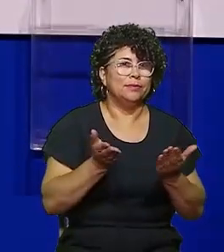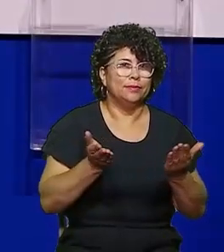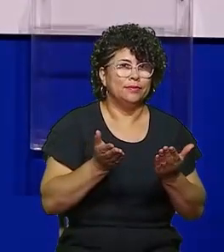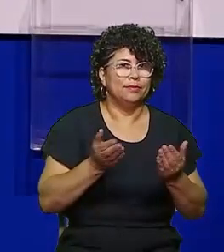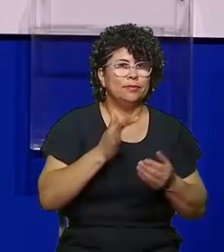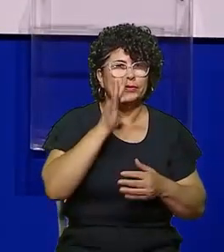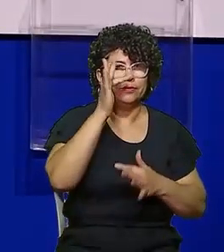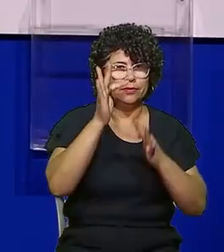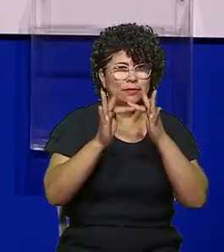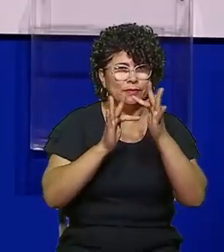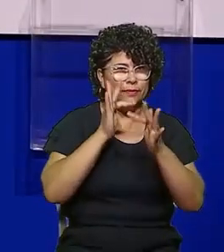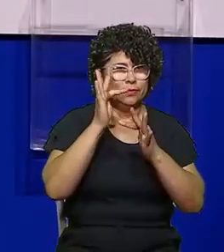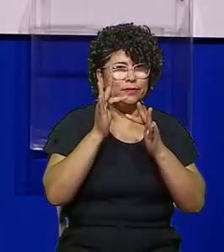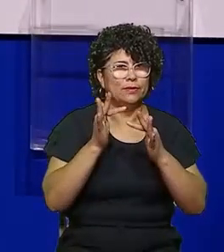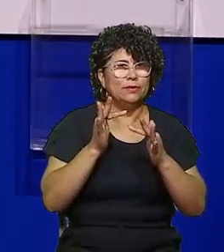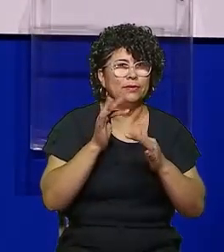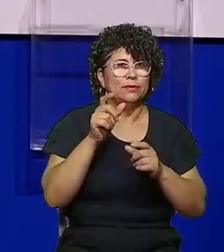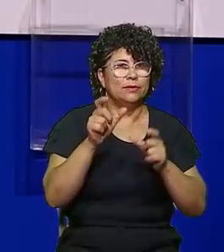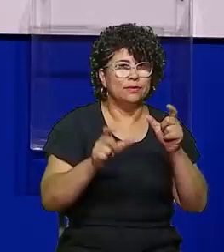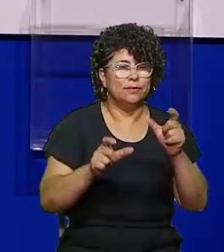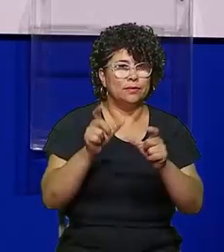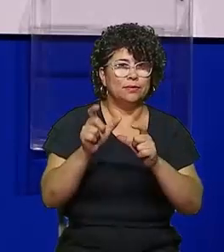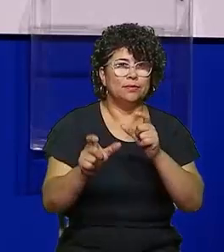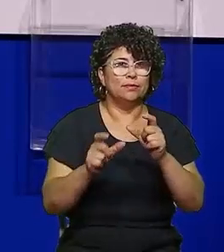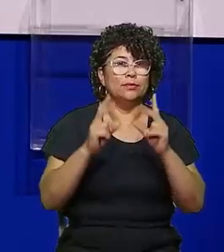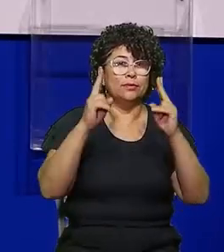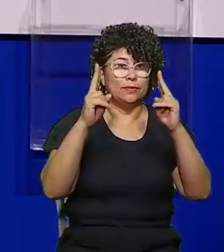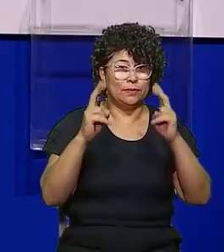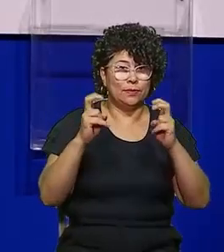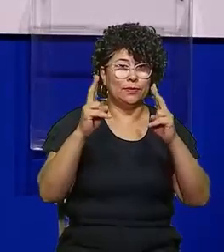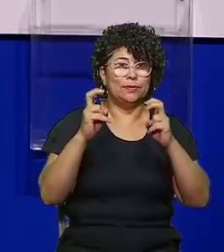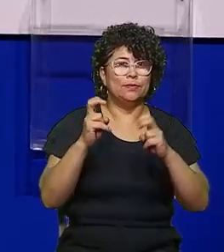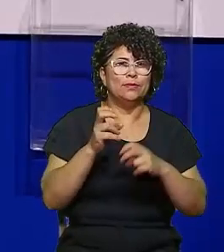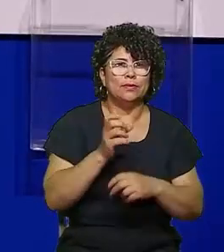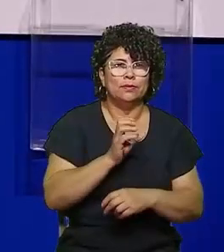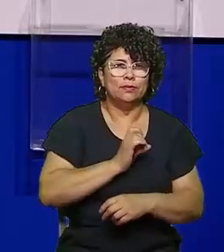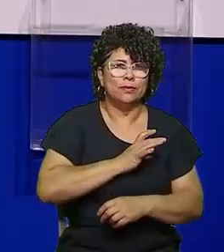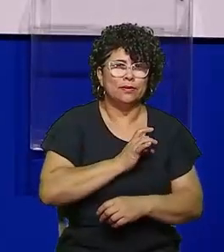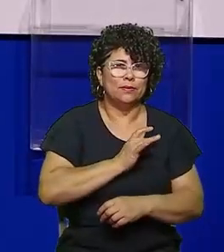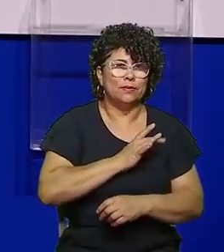O medo. Ele dedica a Antônio Cândido.